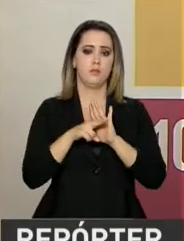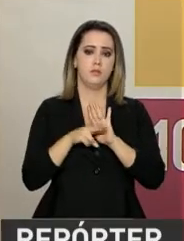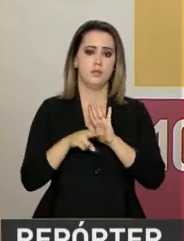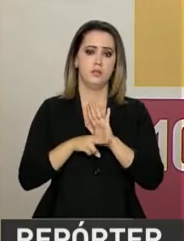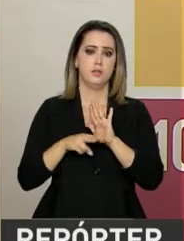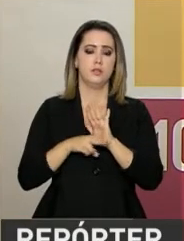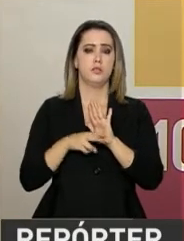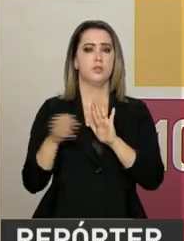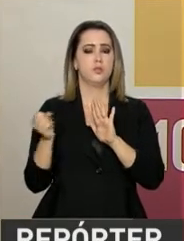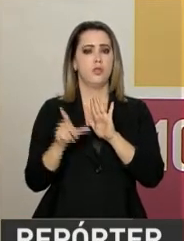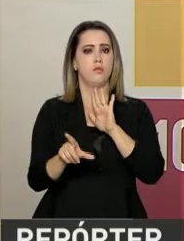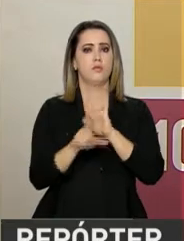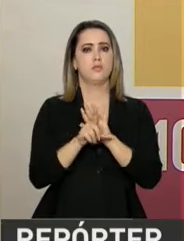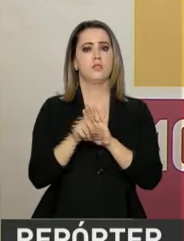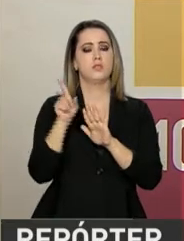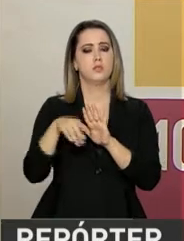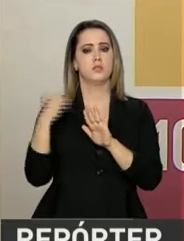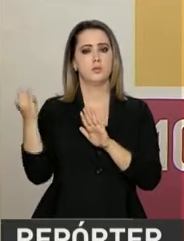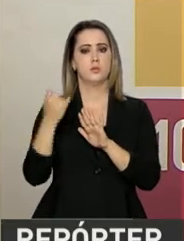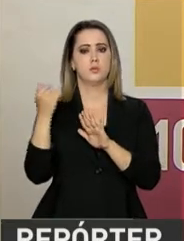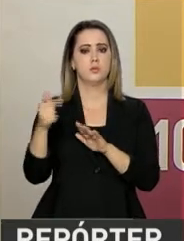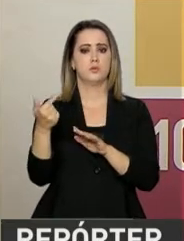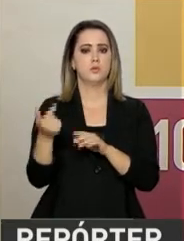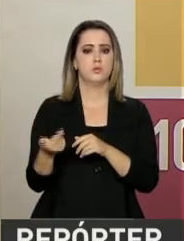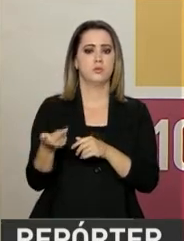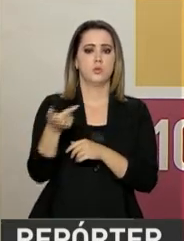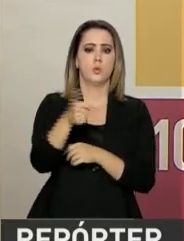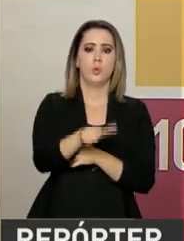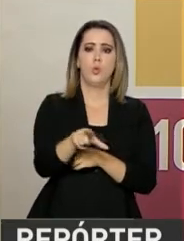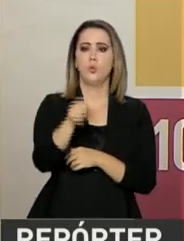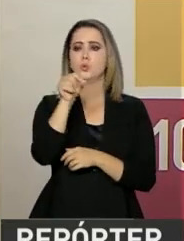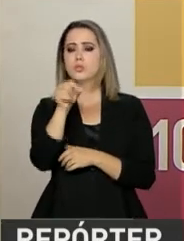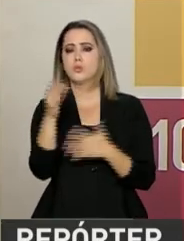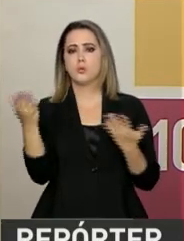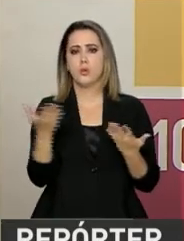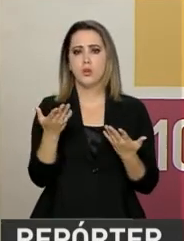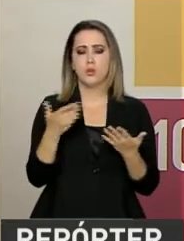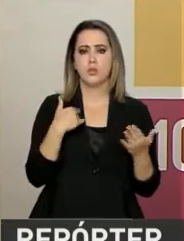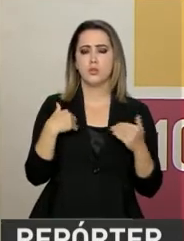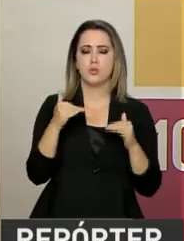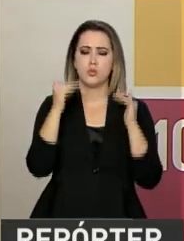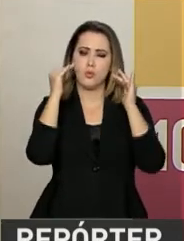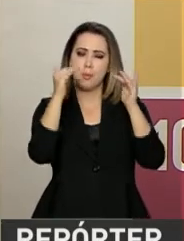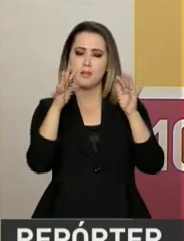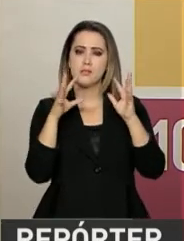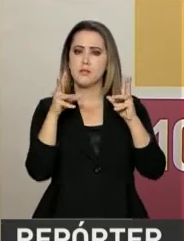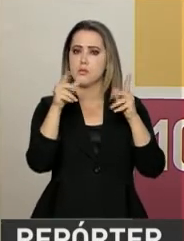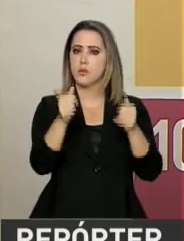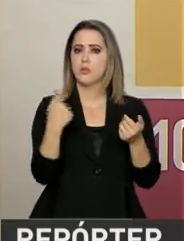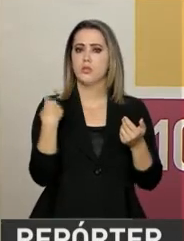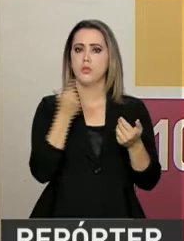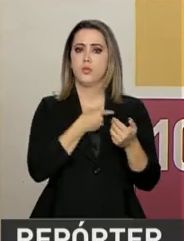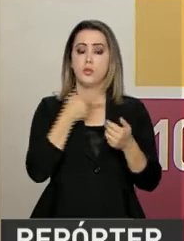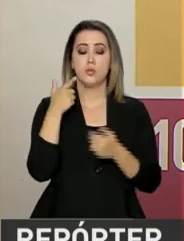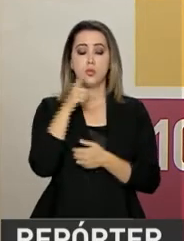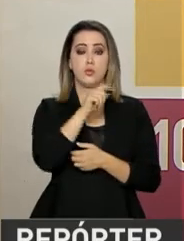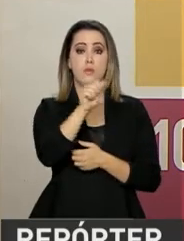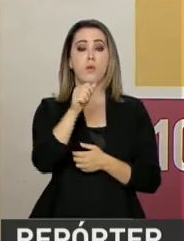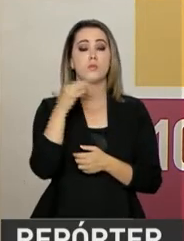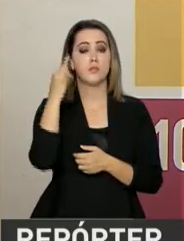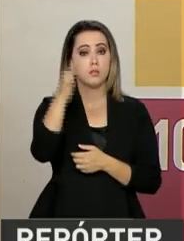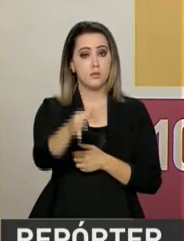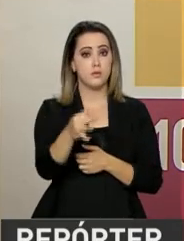não há outra forma a gente voltar a adquirir a cumprir plenamente o que a gente vai cumprir